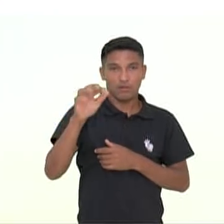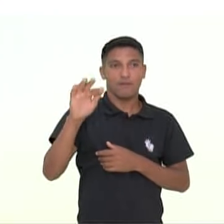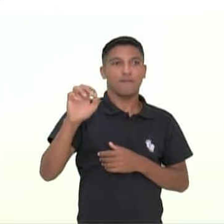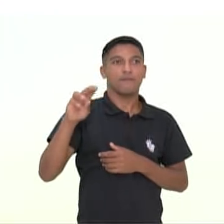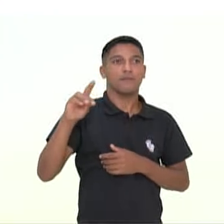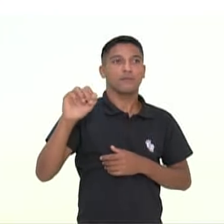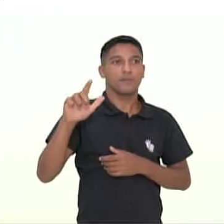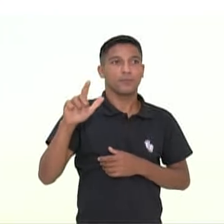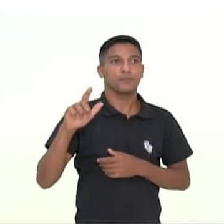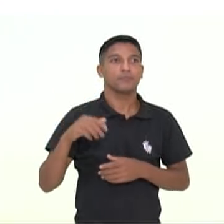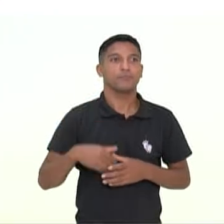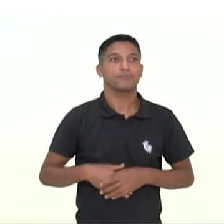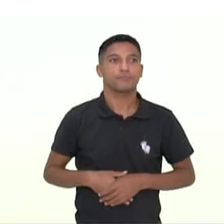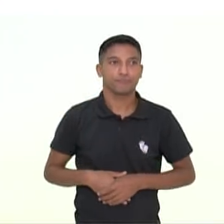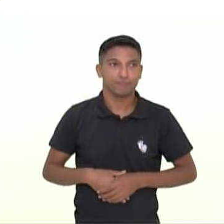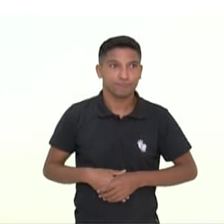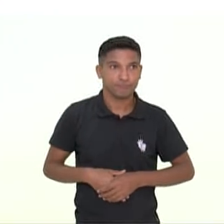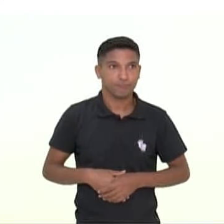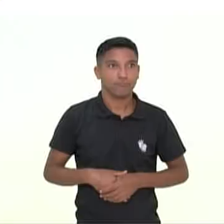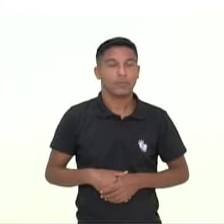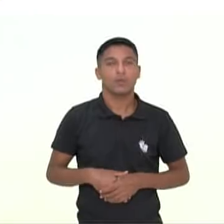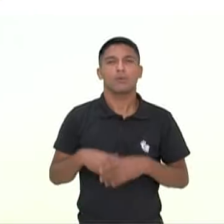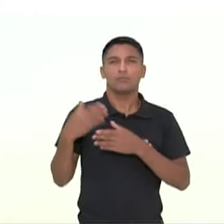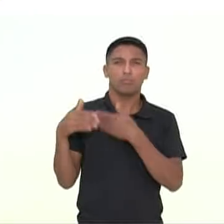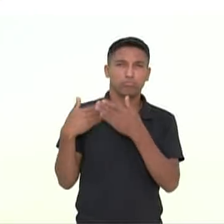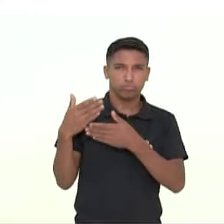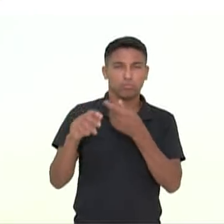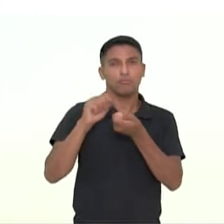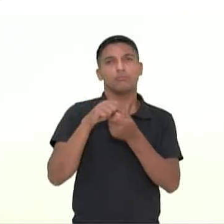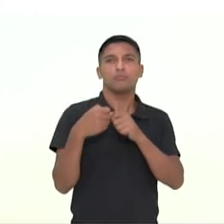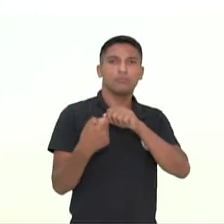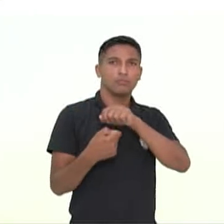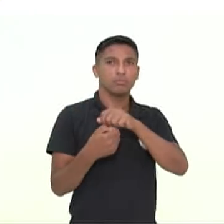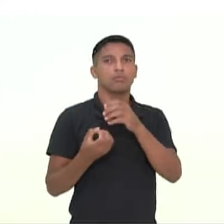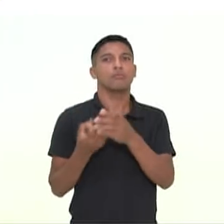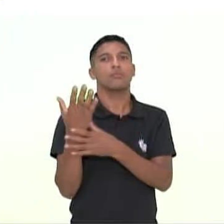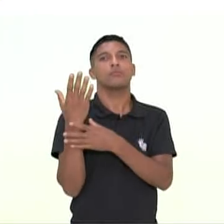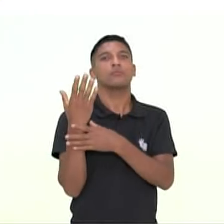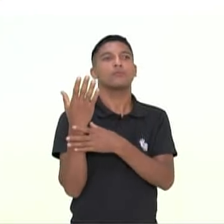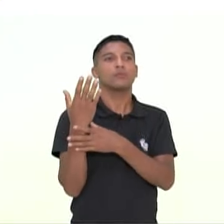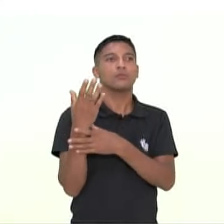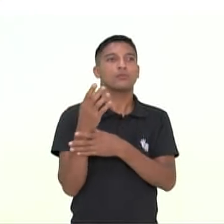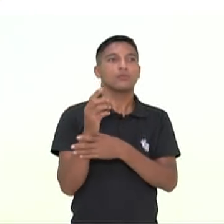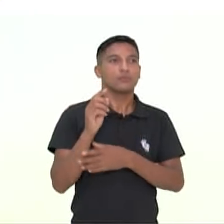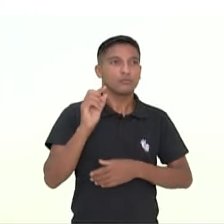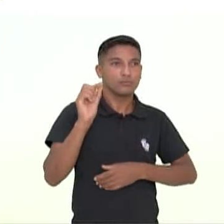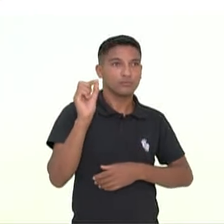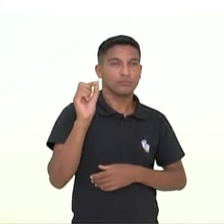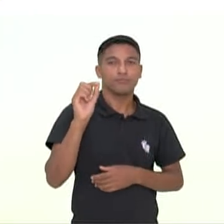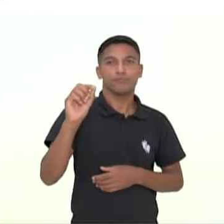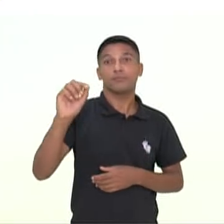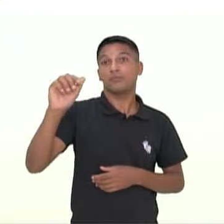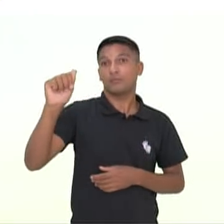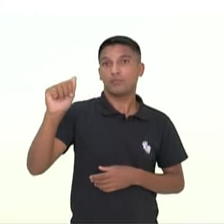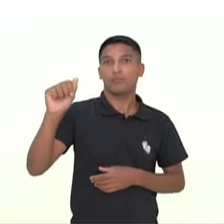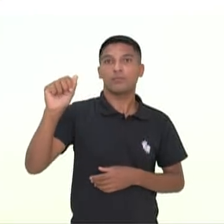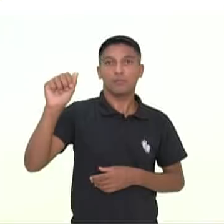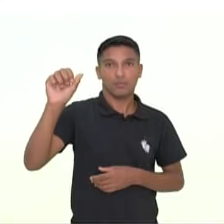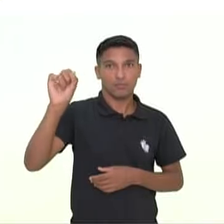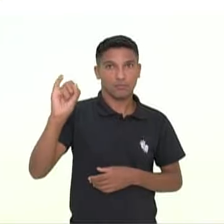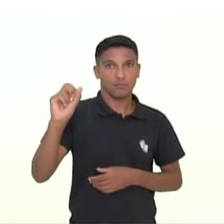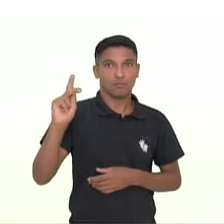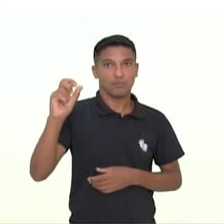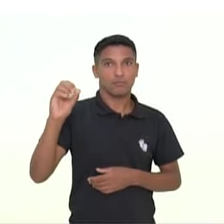uma arte marcial como ferramenta, surgindo pela primeira vez o nome Aikido. Sua prática baseia-se